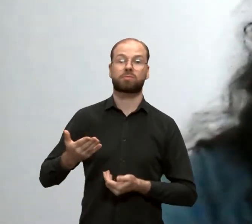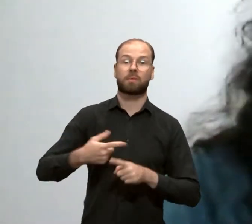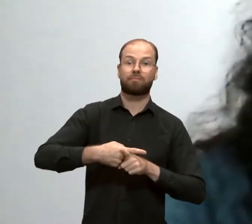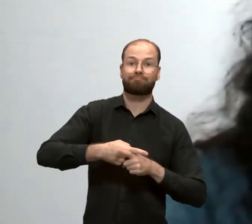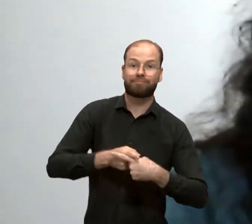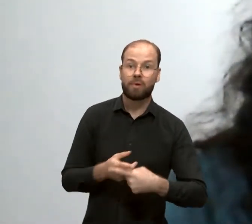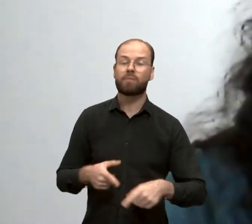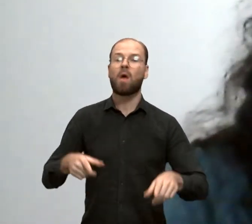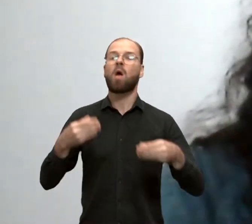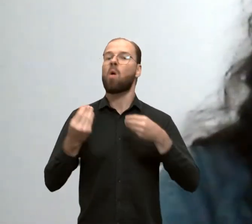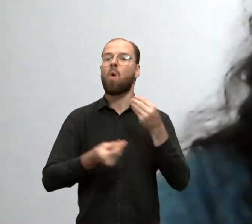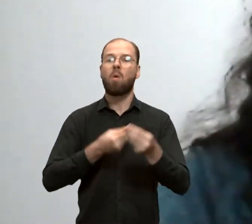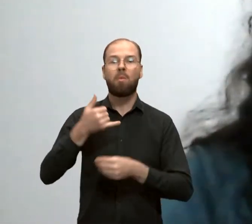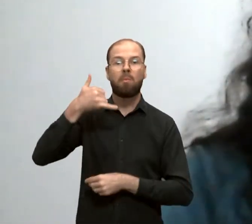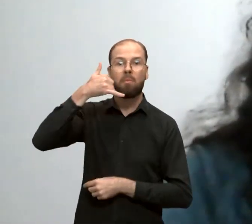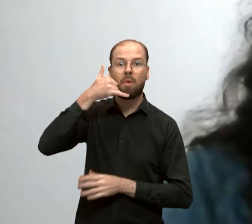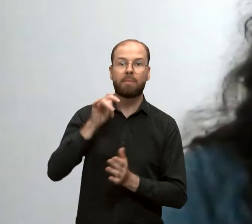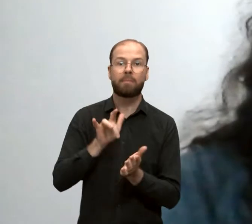telefone,